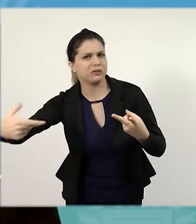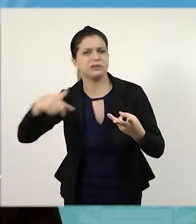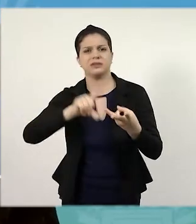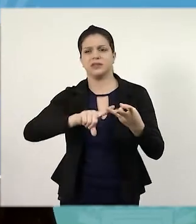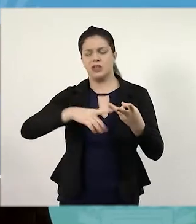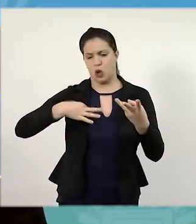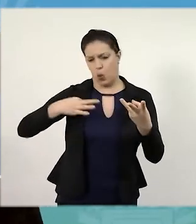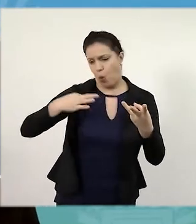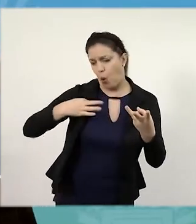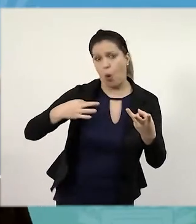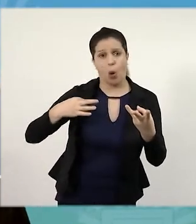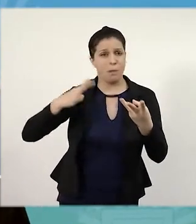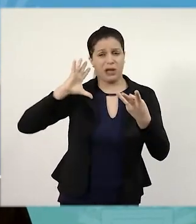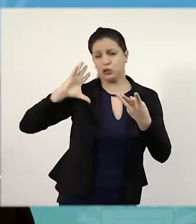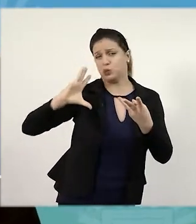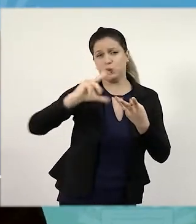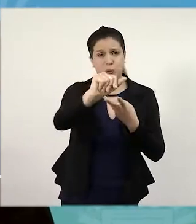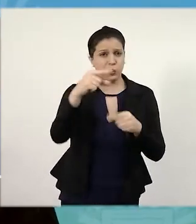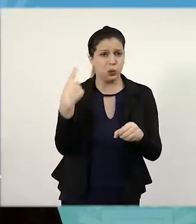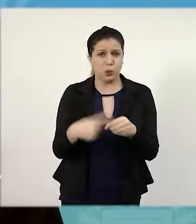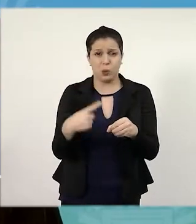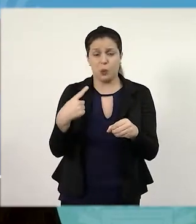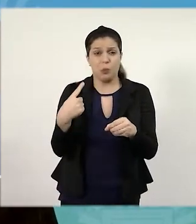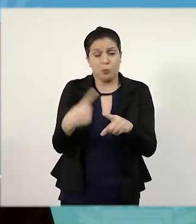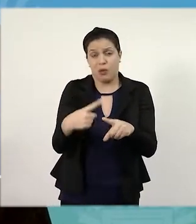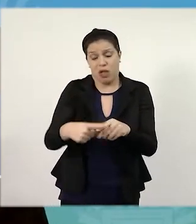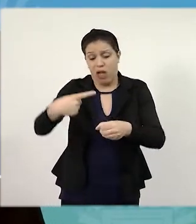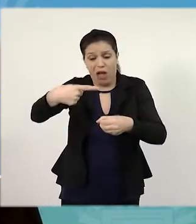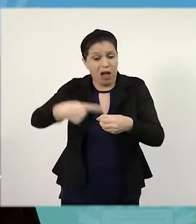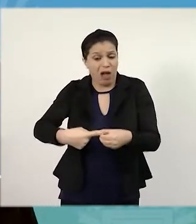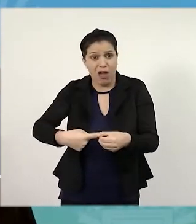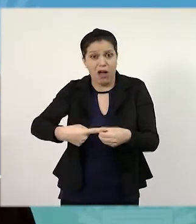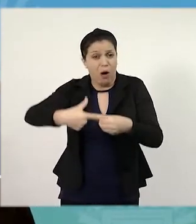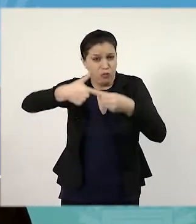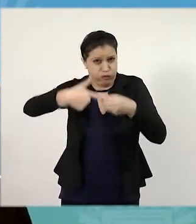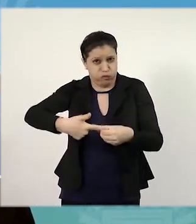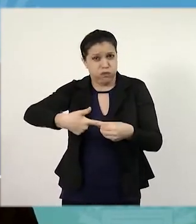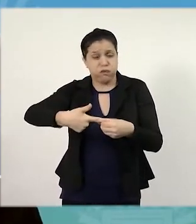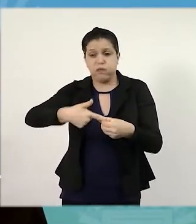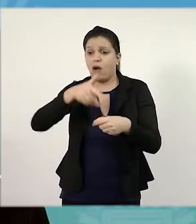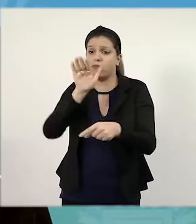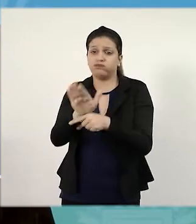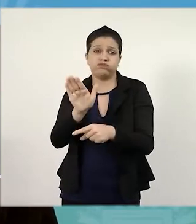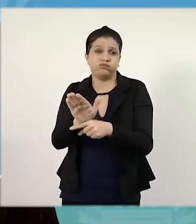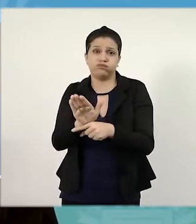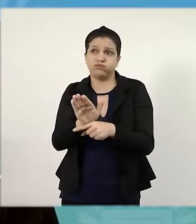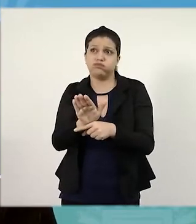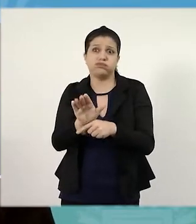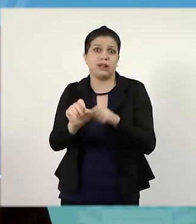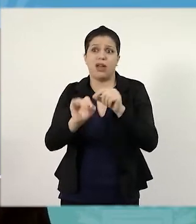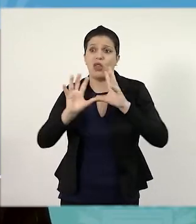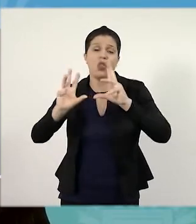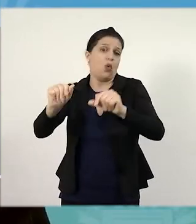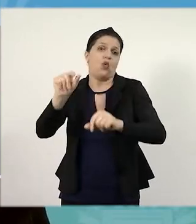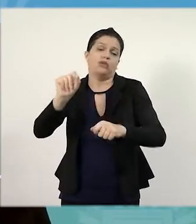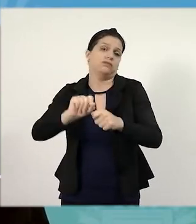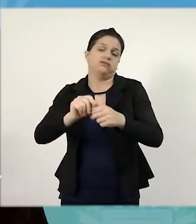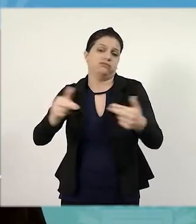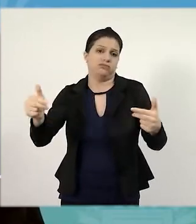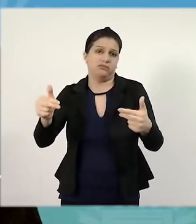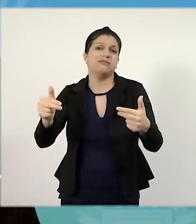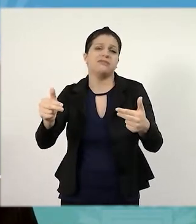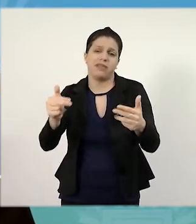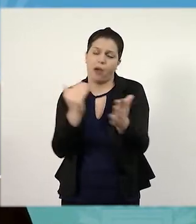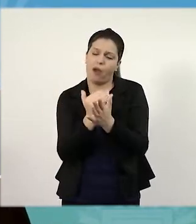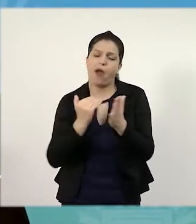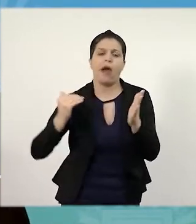no vestiário, em tudo. Nós já sabemos que a gasolina ela é, de fato, um fator que determina a inflação, o